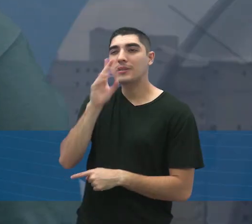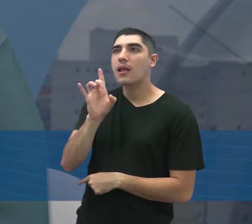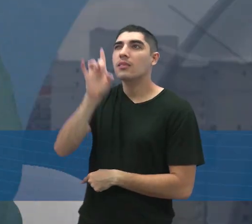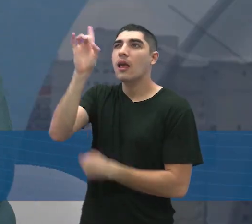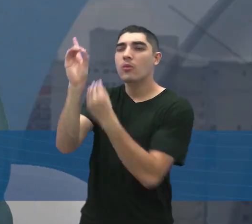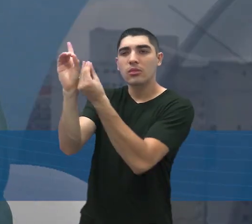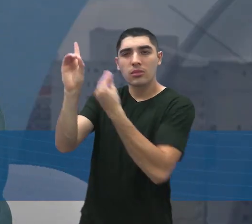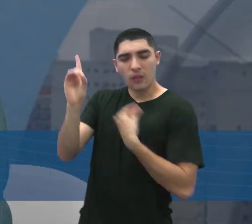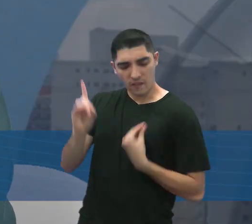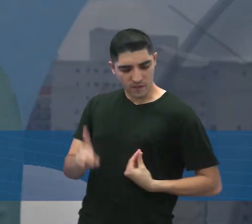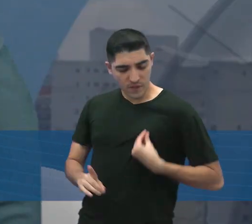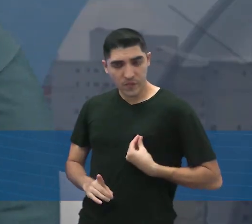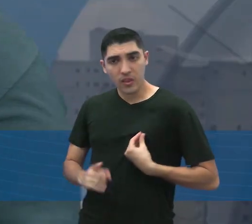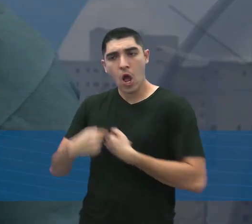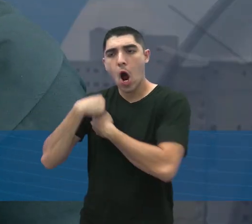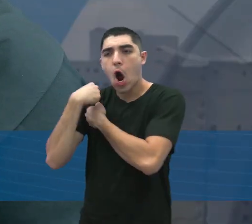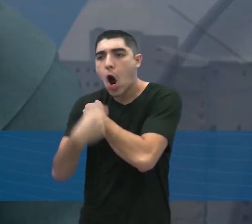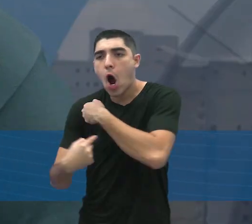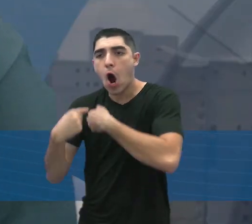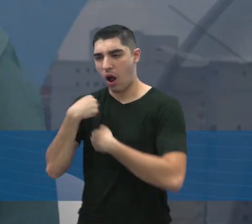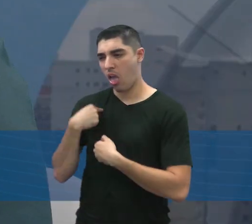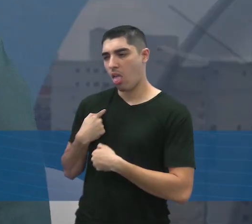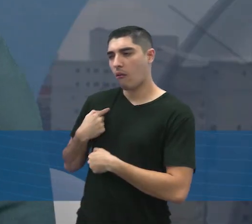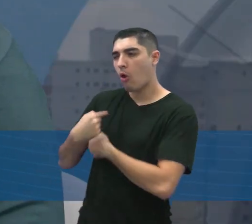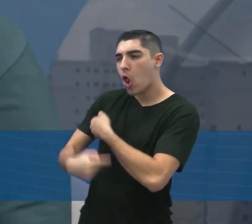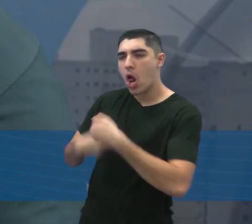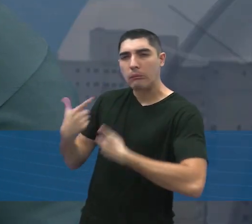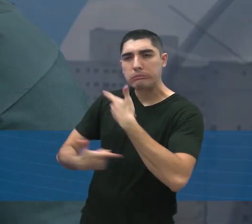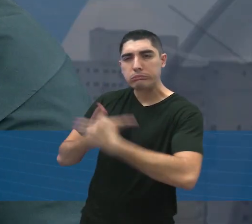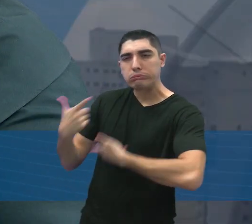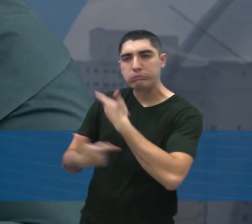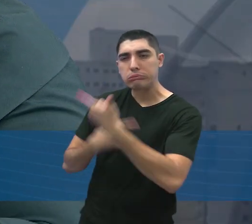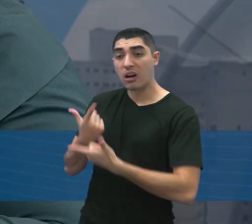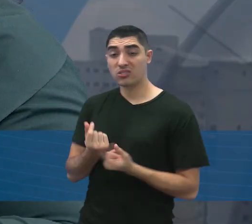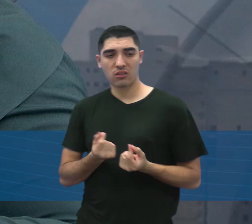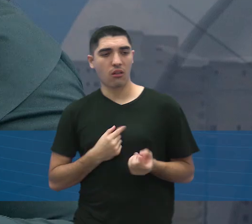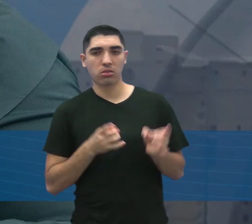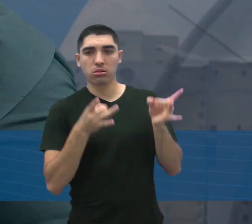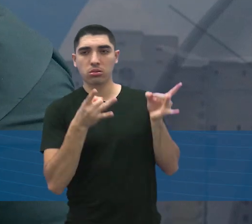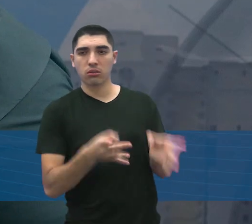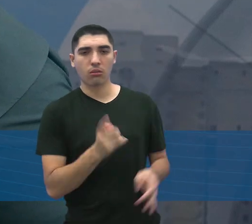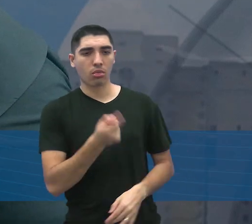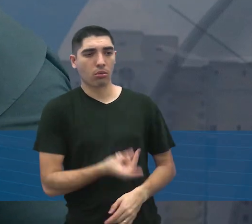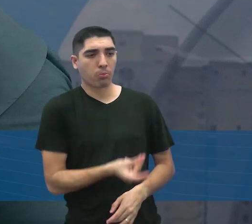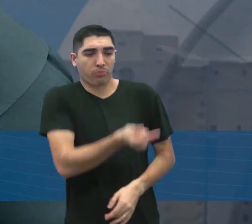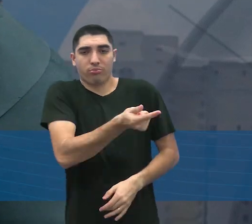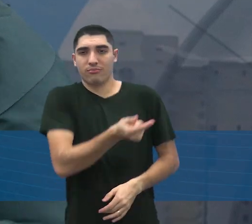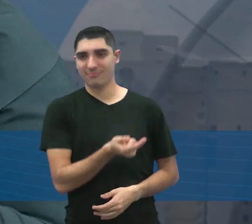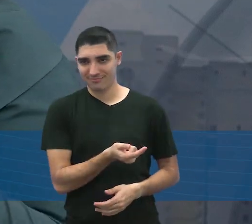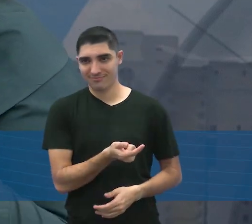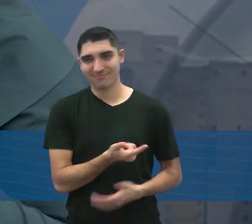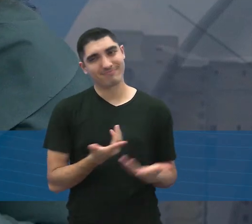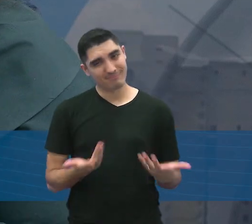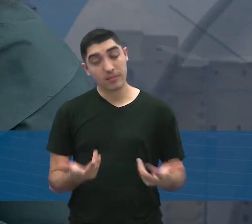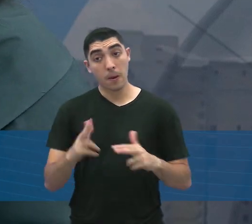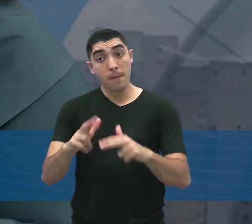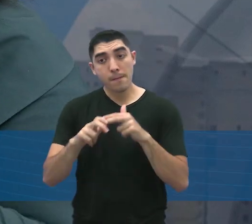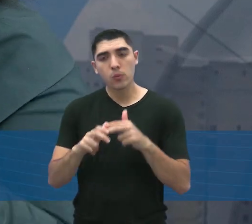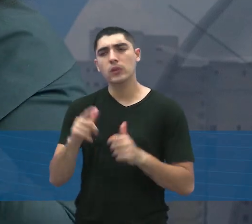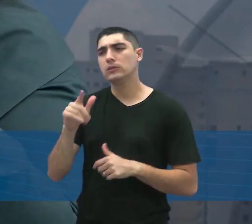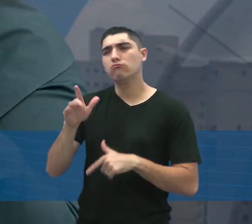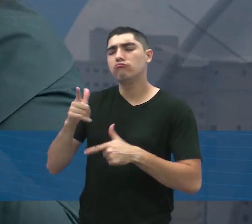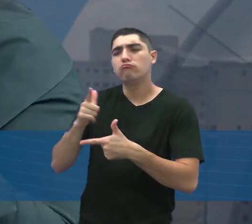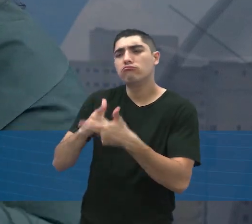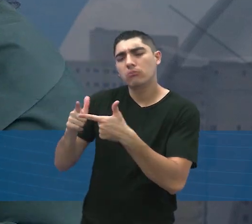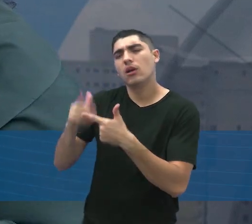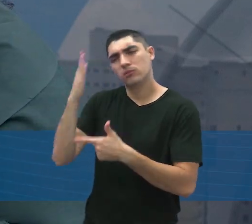estou desperdiçando isso, eu estou usando mal isso. Então, Rafa, independente do valor da renda, eu sei que quem tem